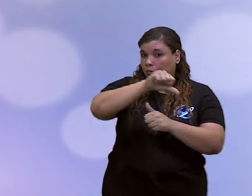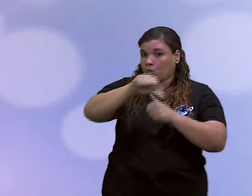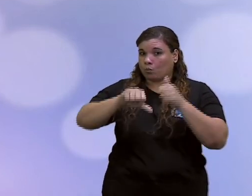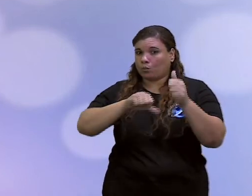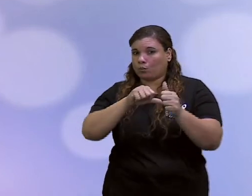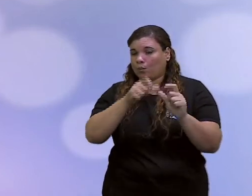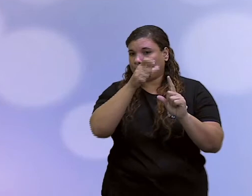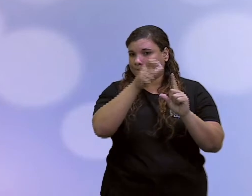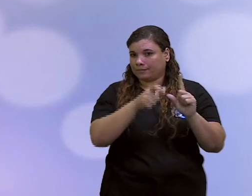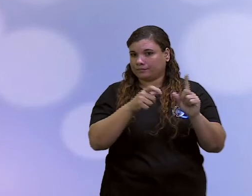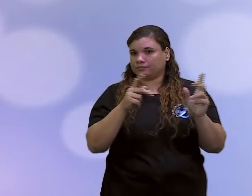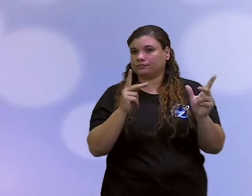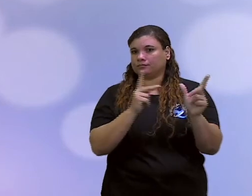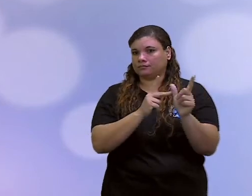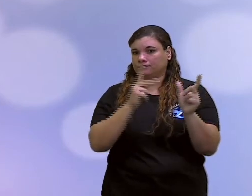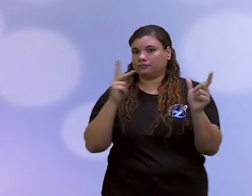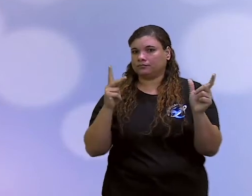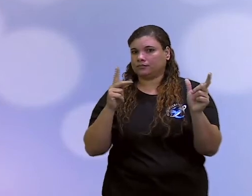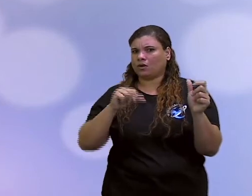E aí, pensaram?